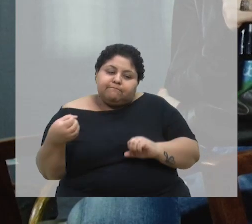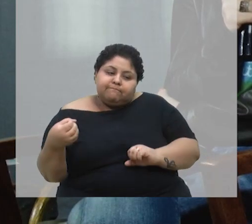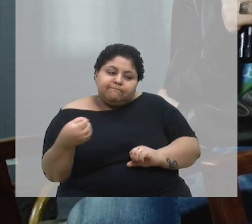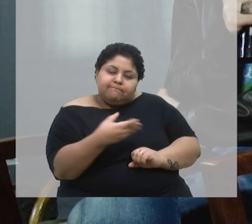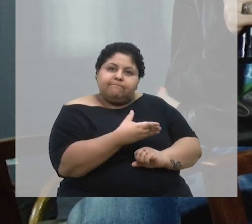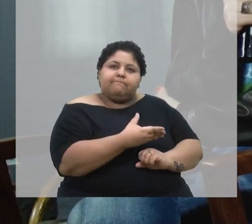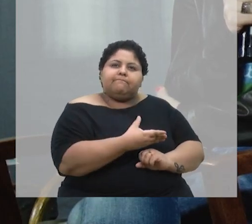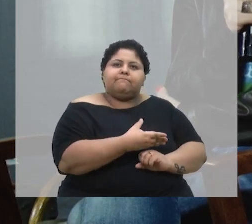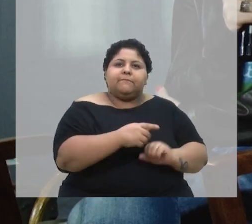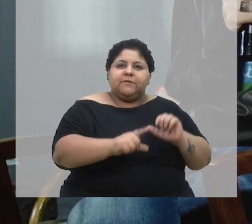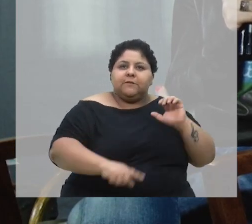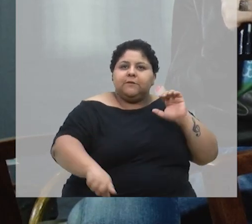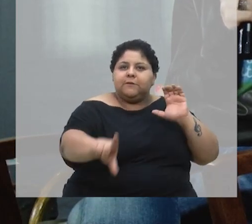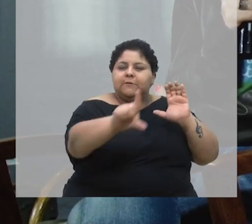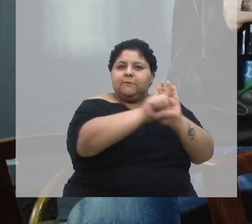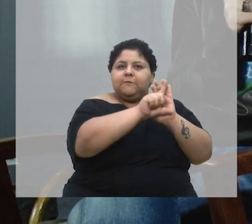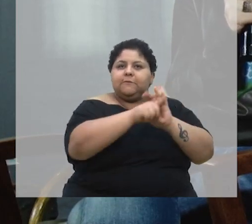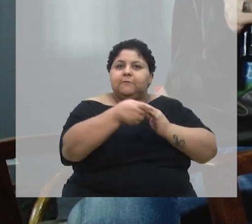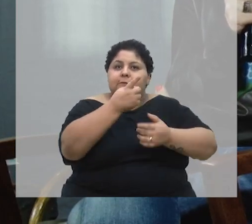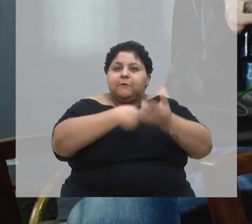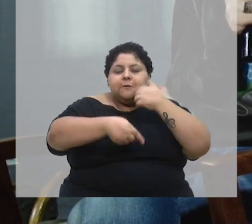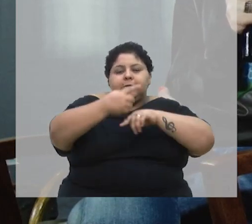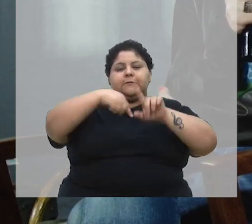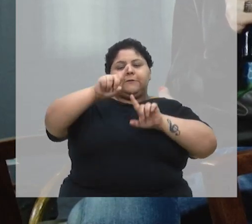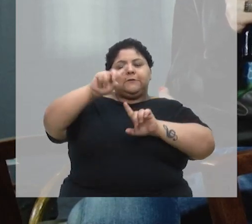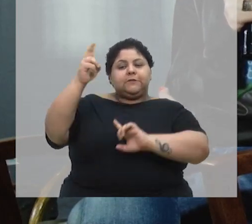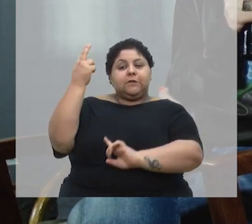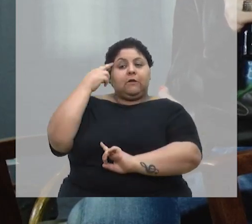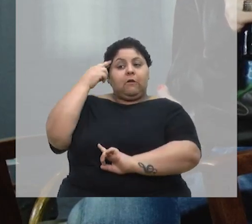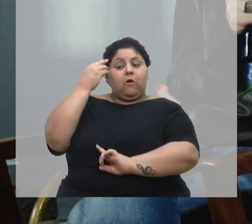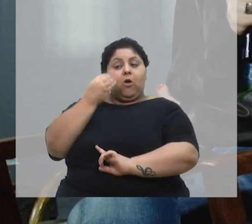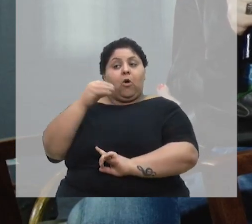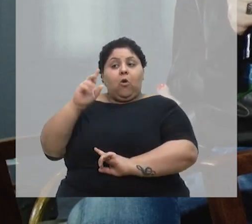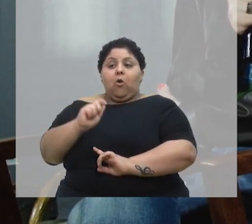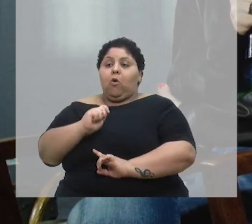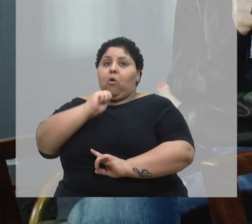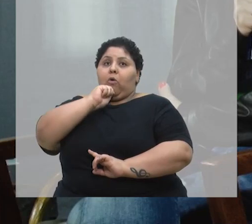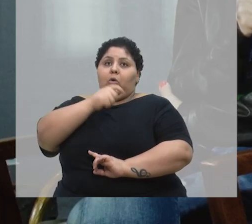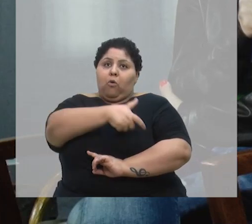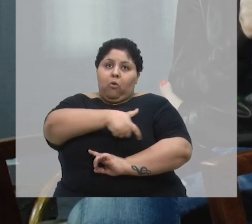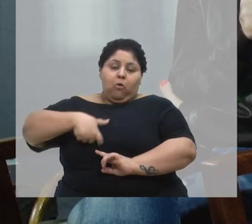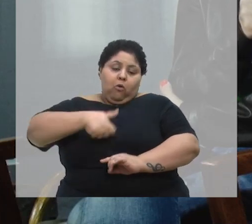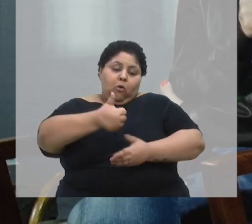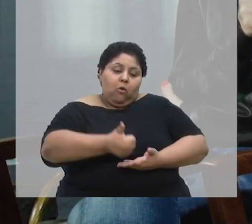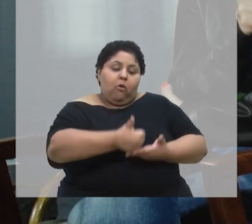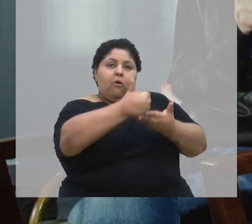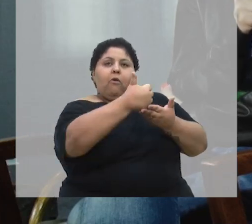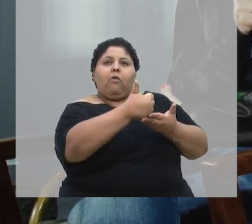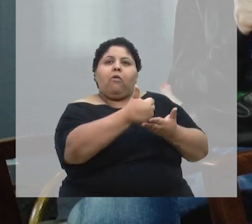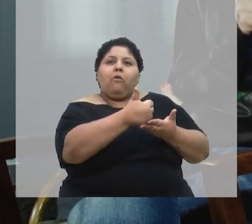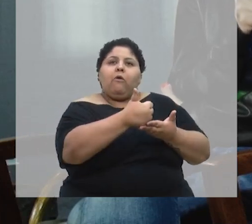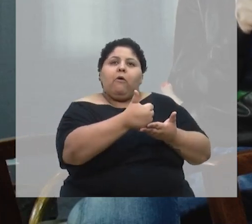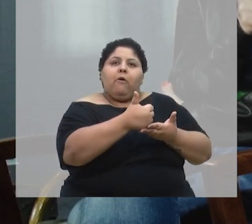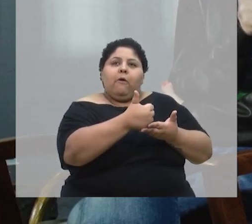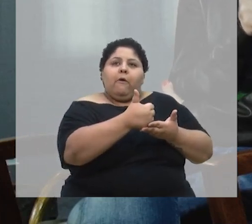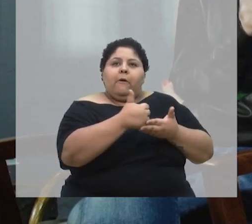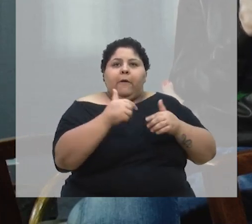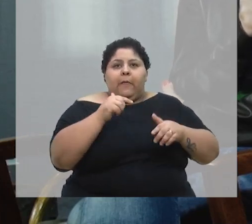também novos via leis de incentivo à cultura ou ainda patrocinadores,